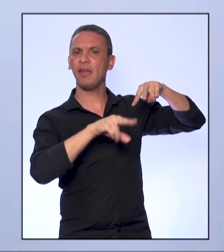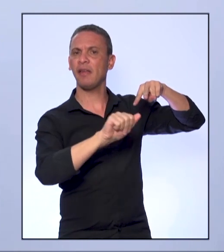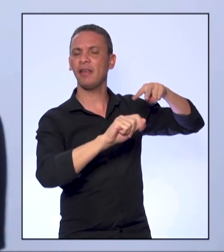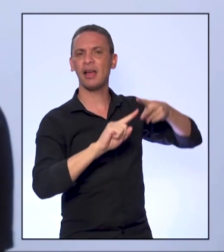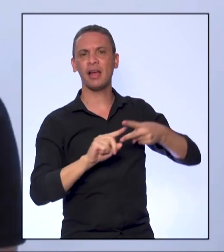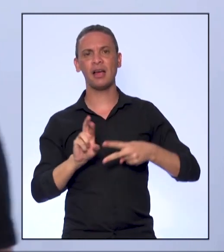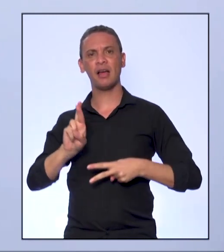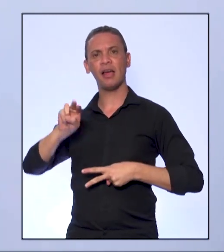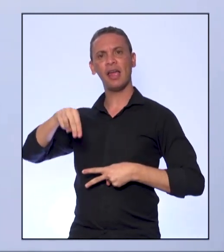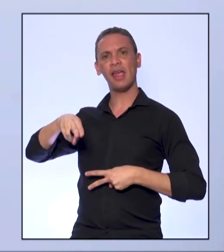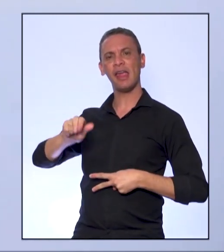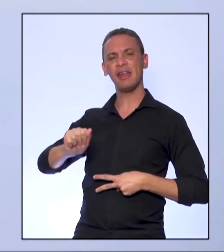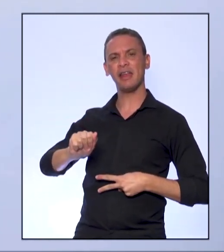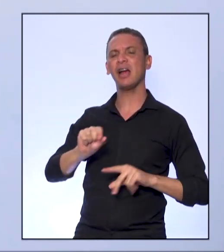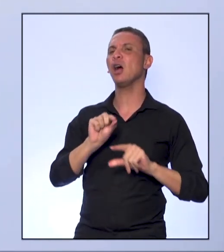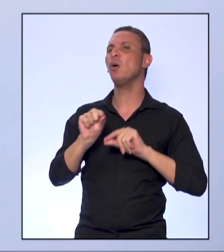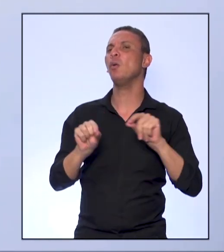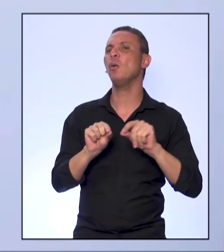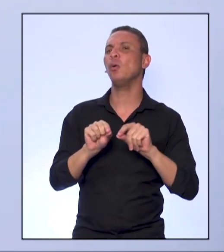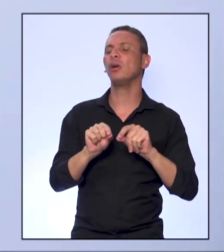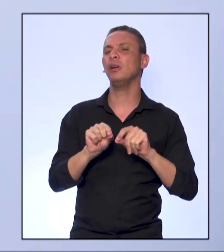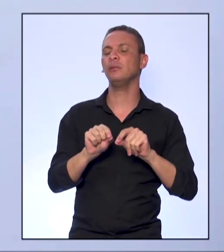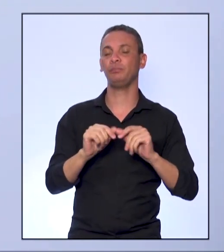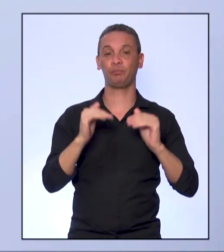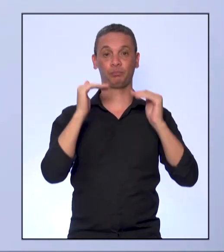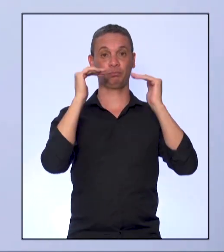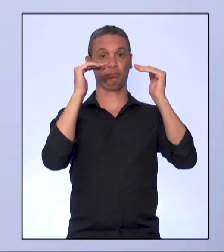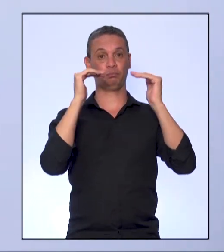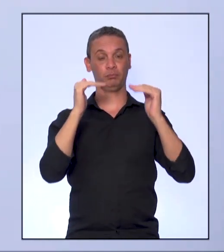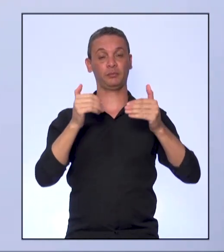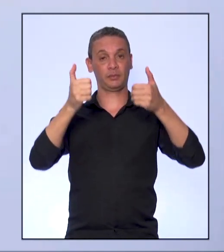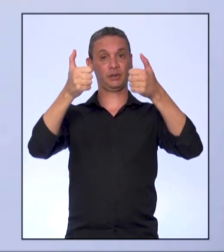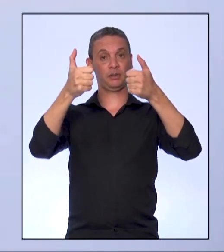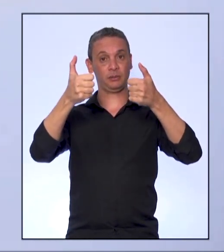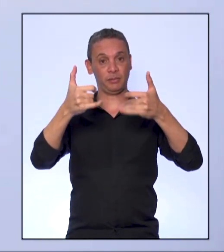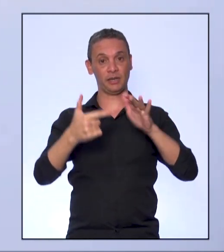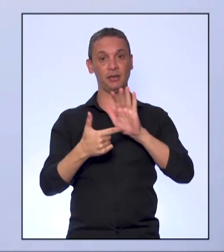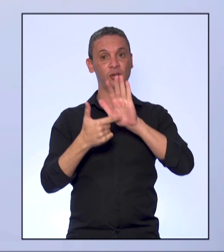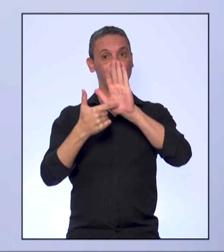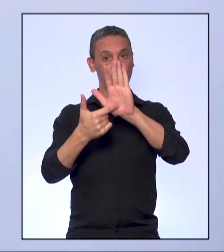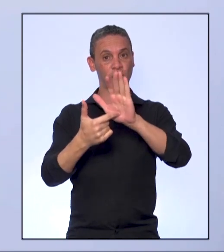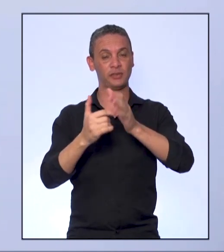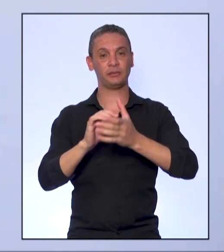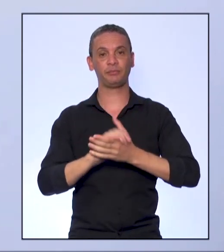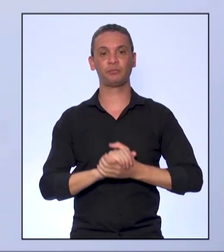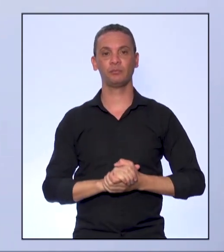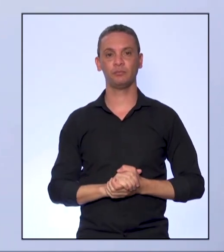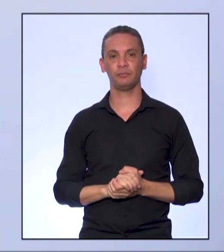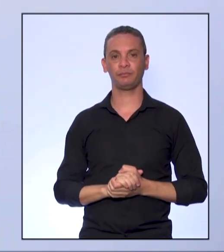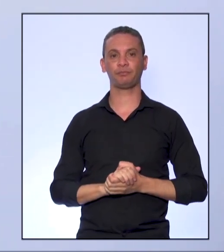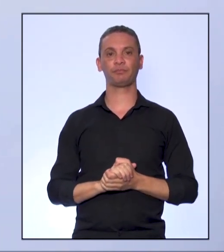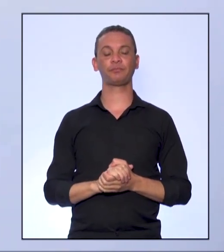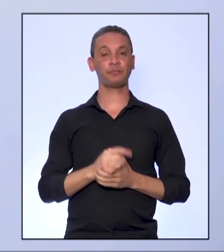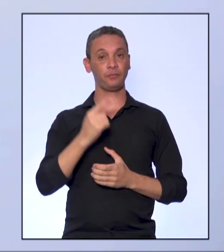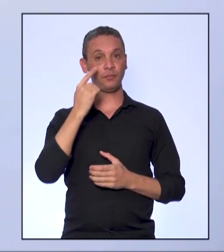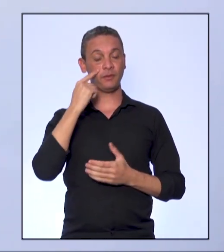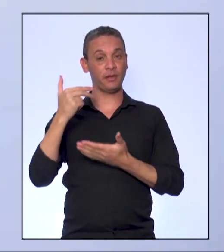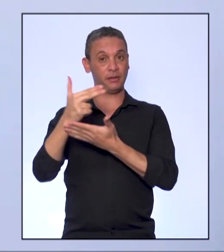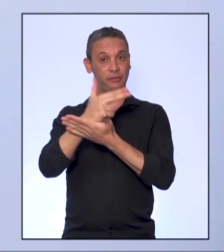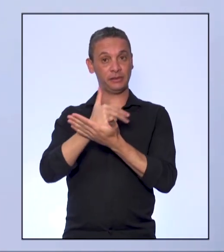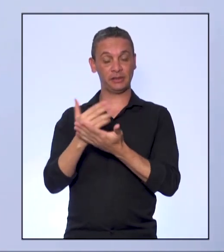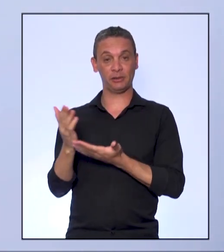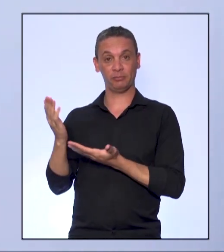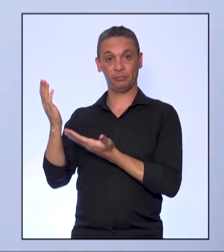RNA positivo. Então eu vou mostrar para vocês uma classificação aqui para vocês, básica, galera. A gente vai ver aqui com calma, eu vou montar para